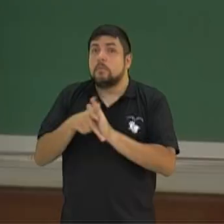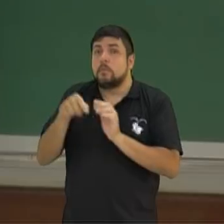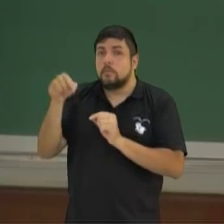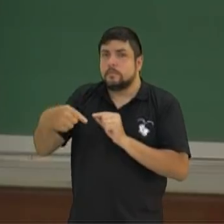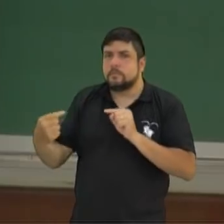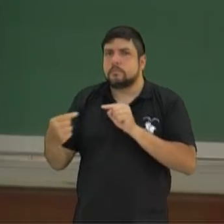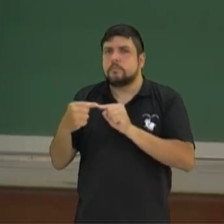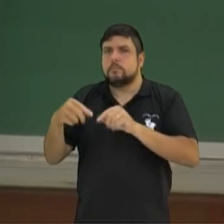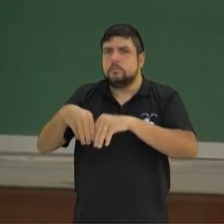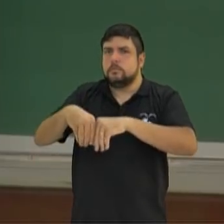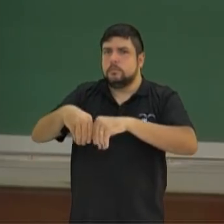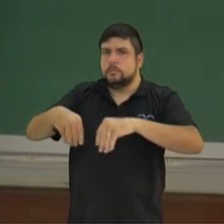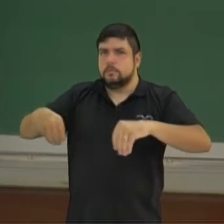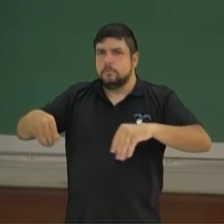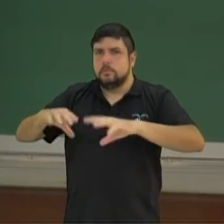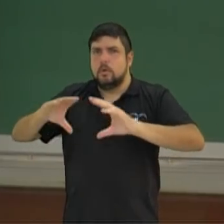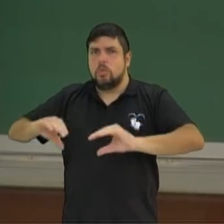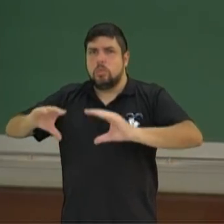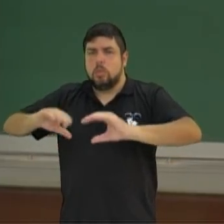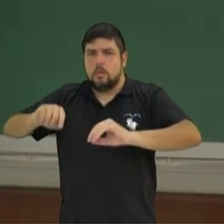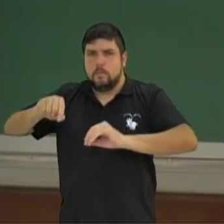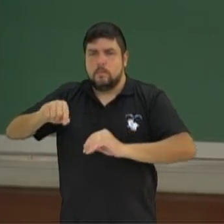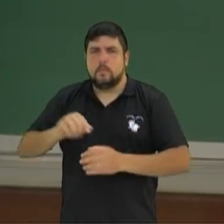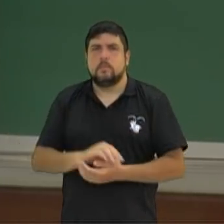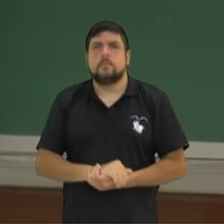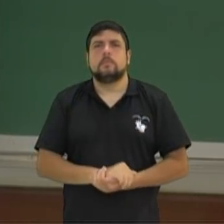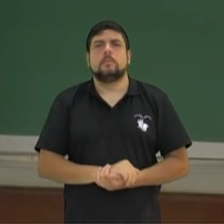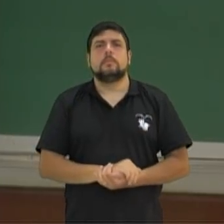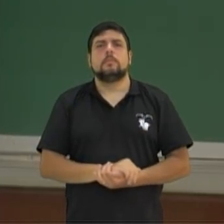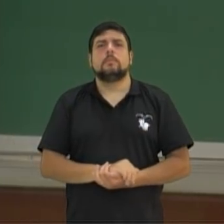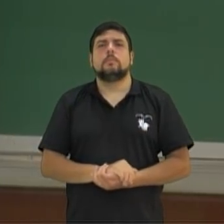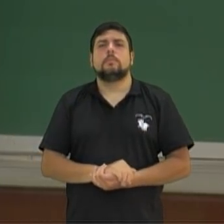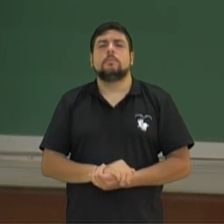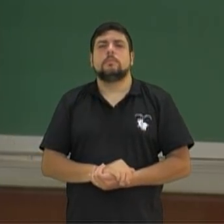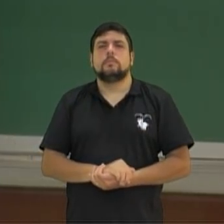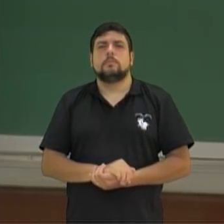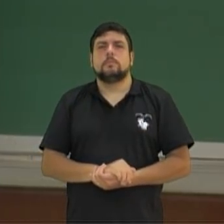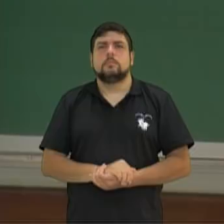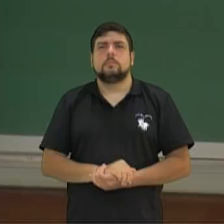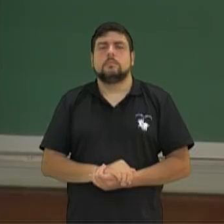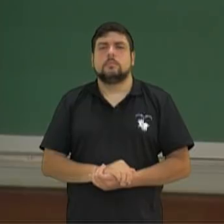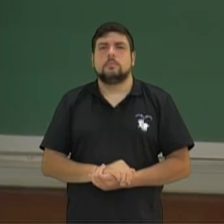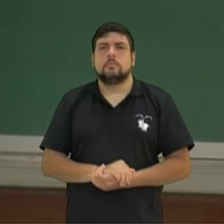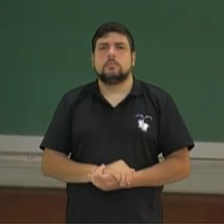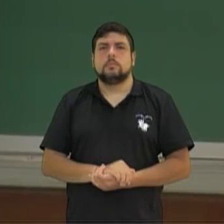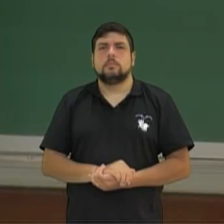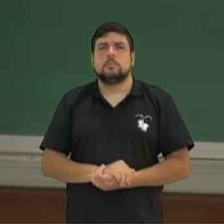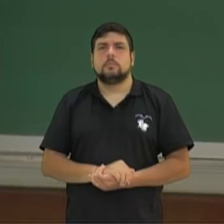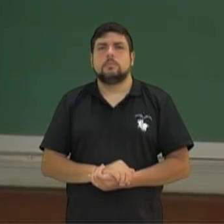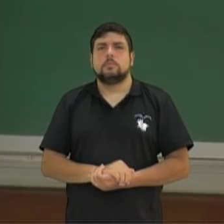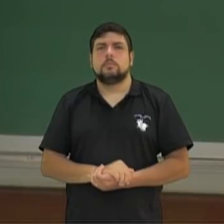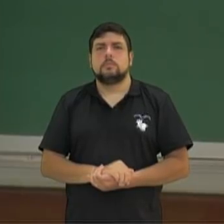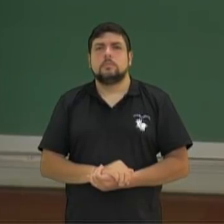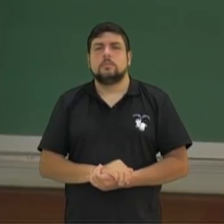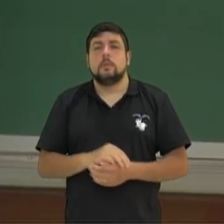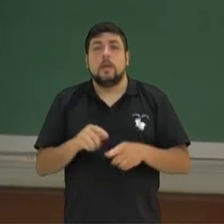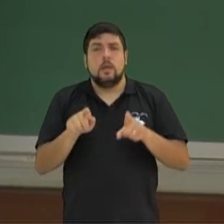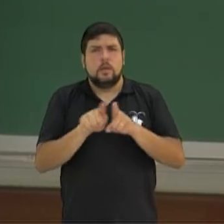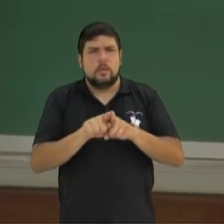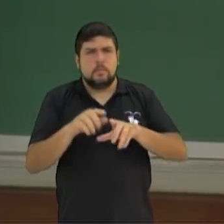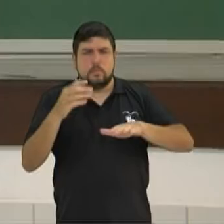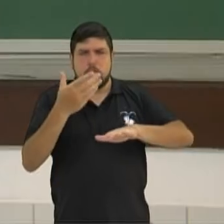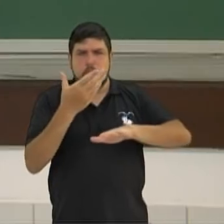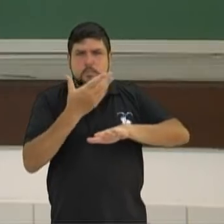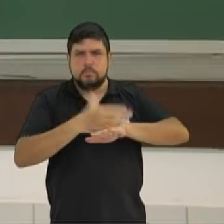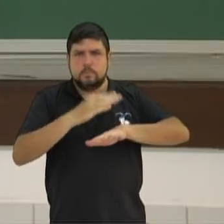fora da estrada, né? Uma bicicleta off-road. Outros equipamentos para uma boa prática de mountain bike,